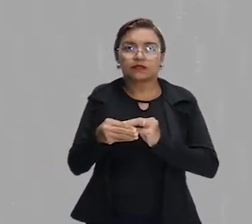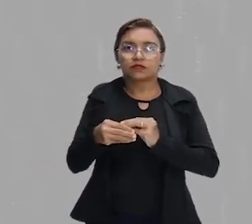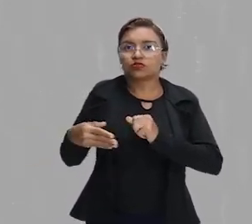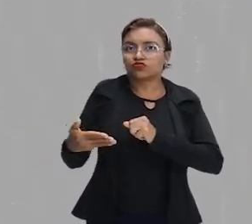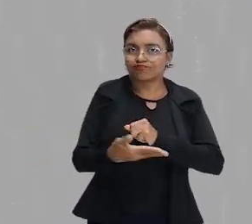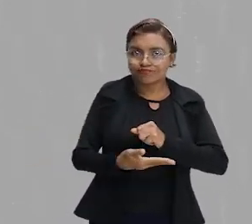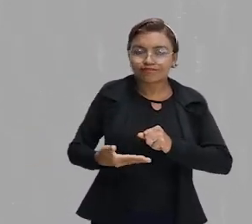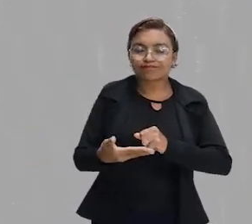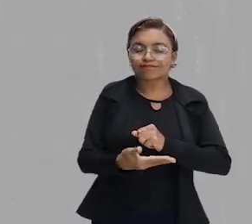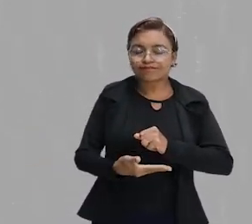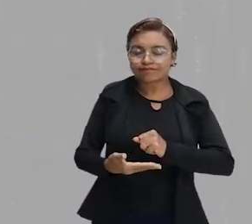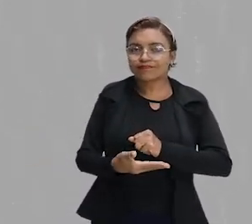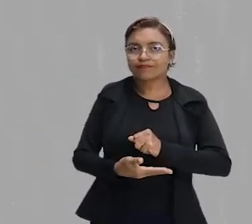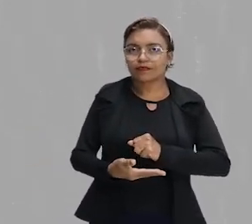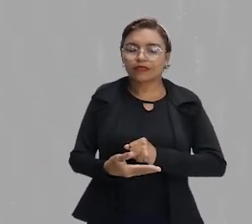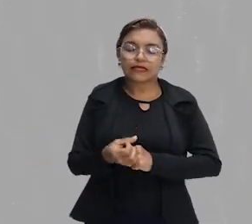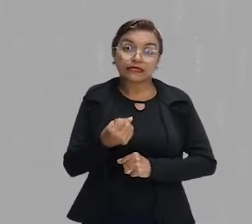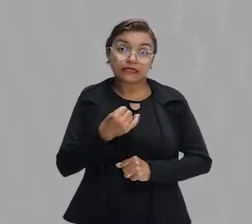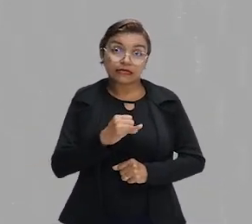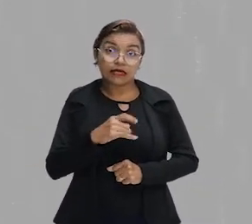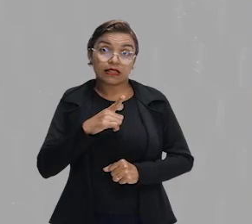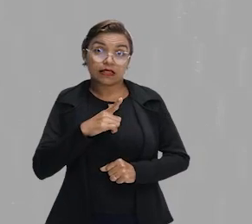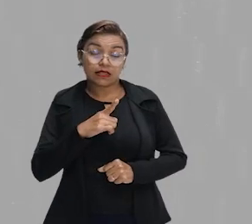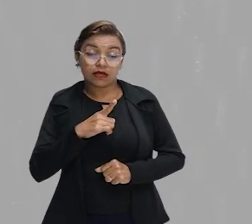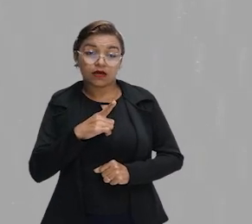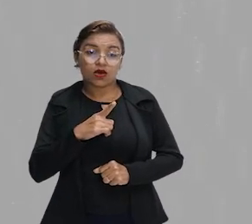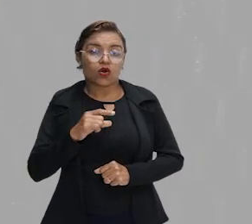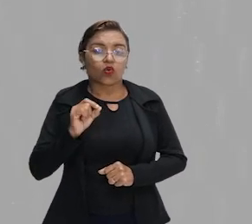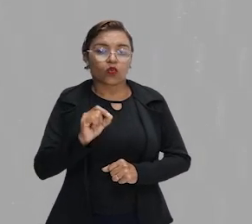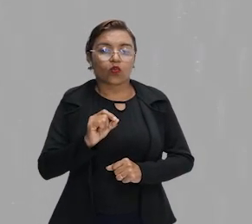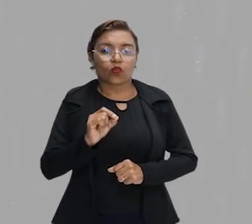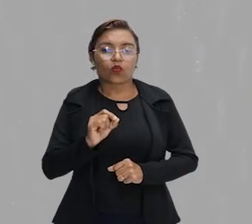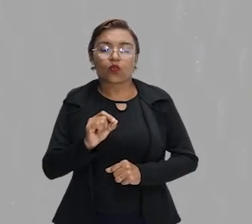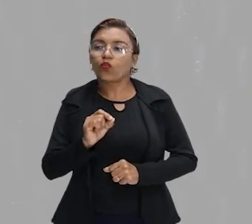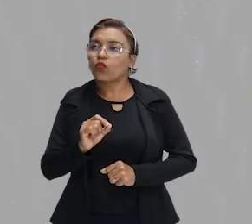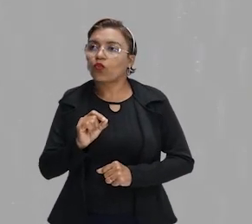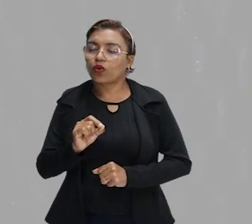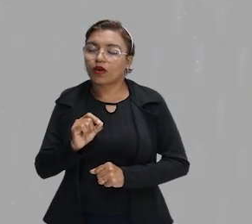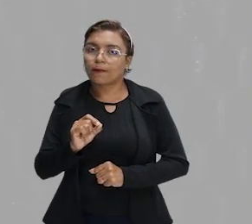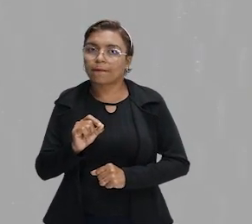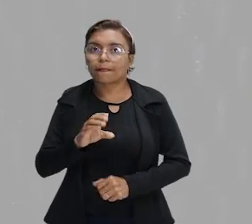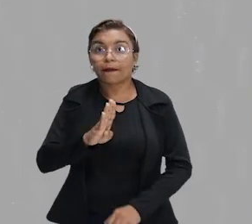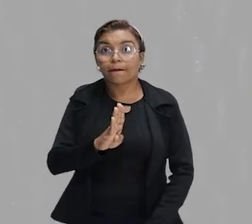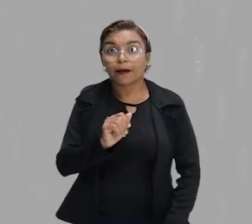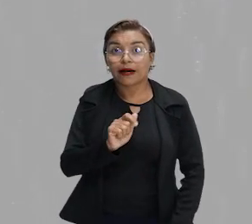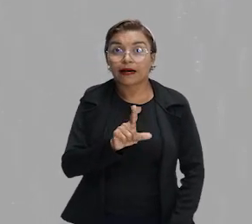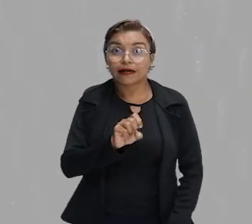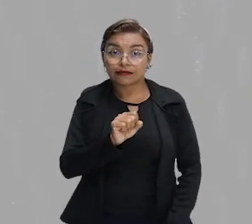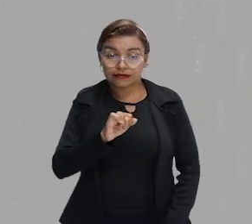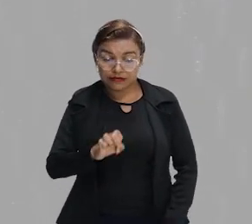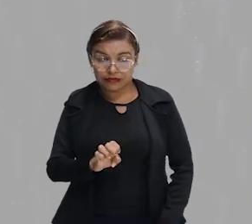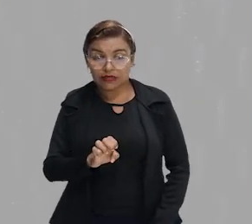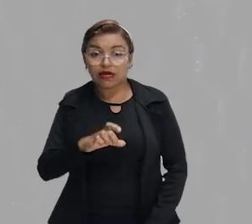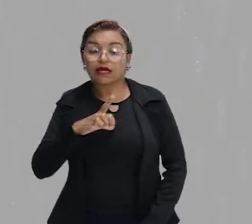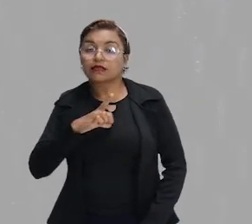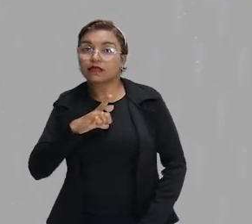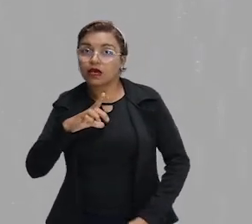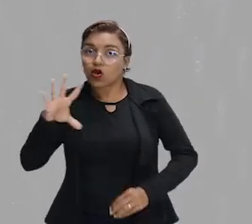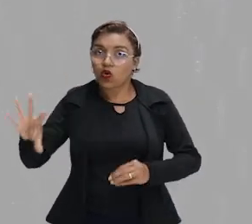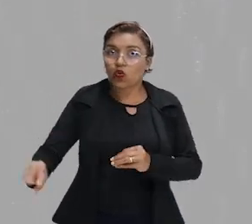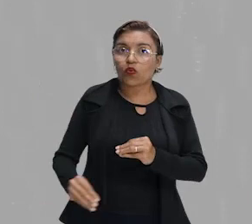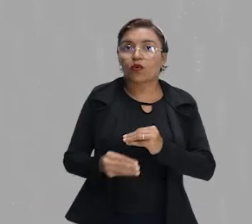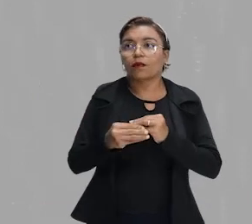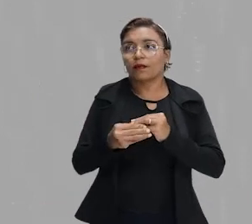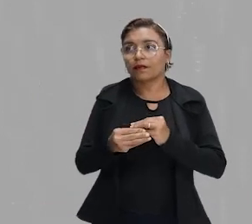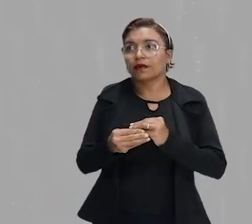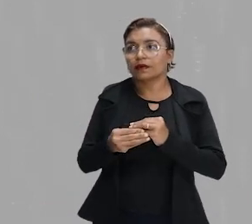base. Ou seja, se eu tiver uma base no DNA, a base que vai estar presente no RNA tem que ser complementar